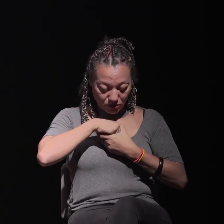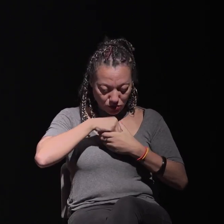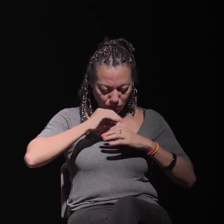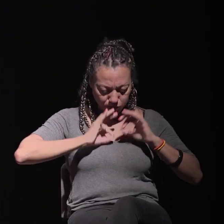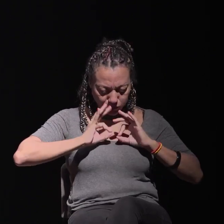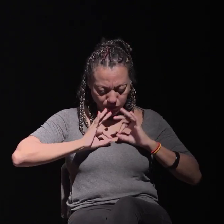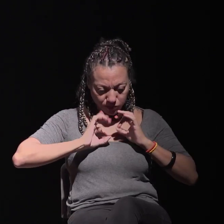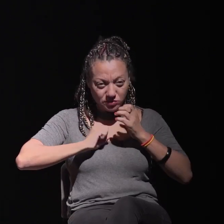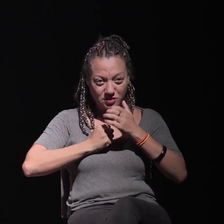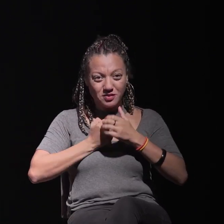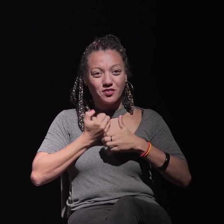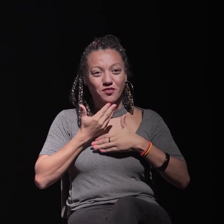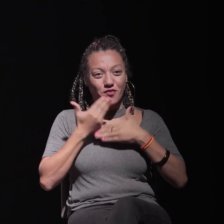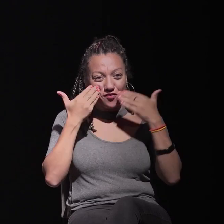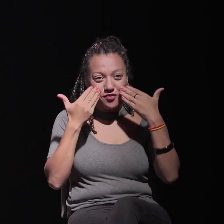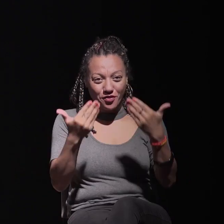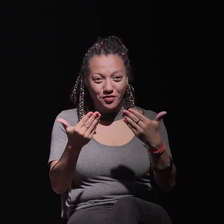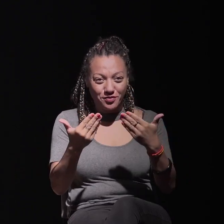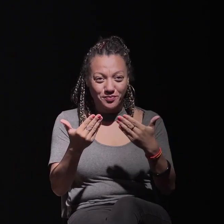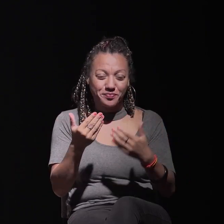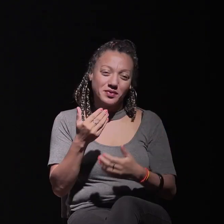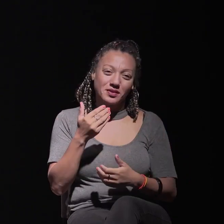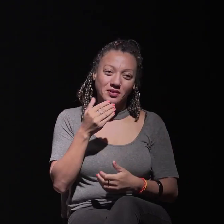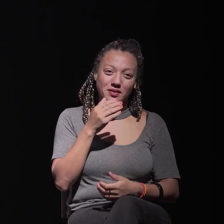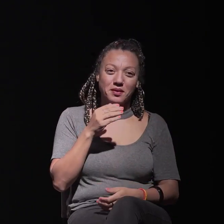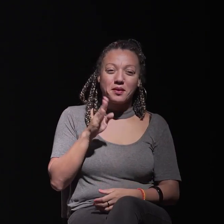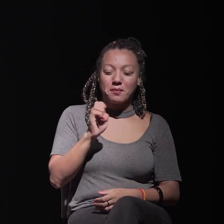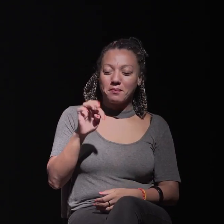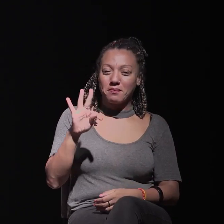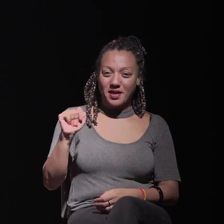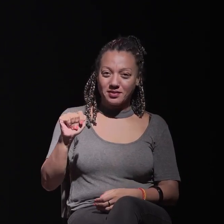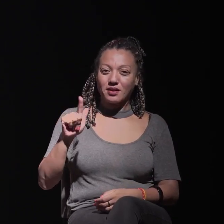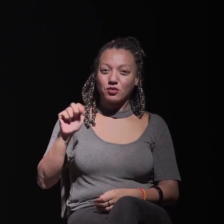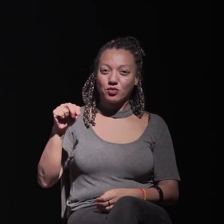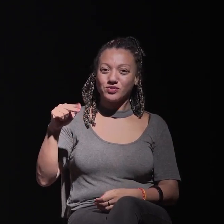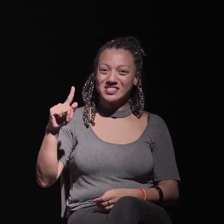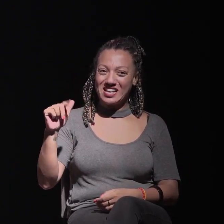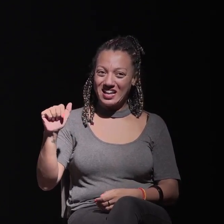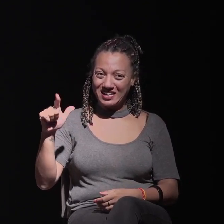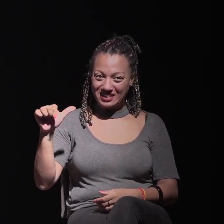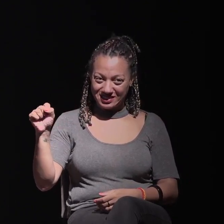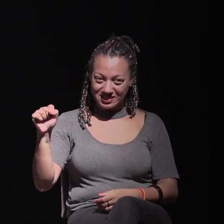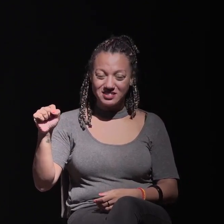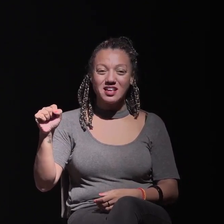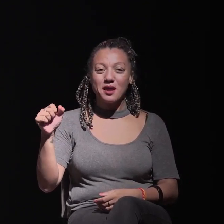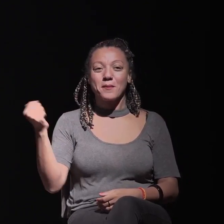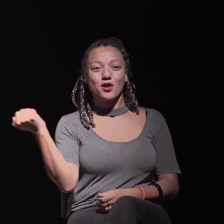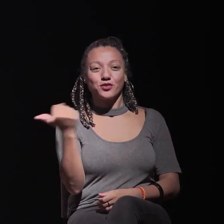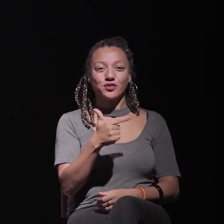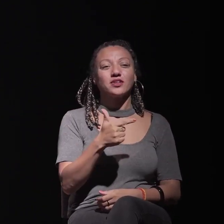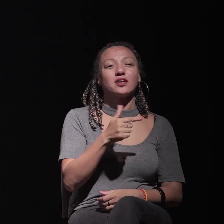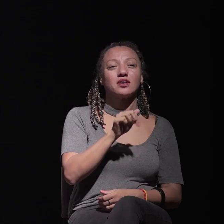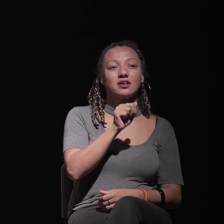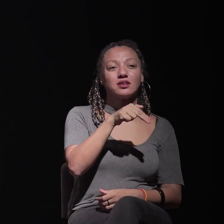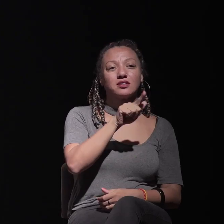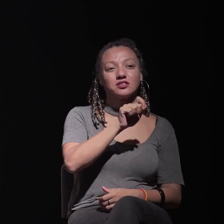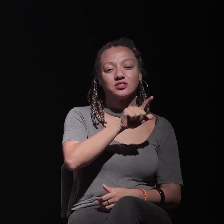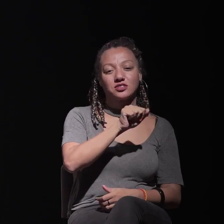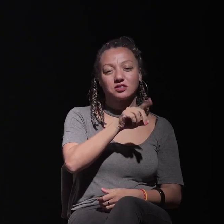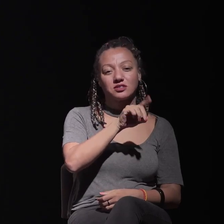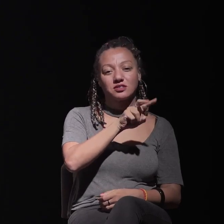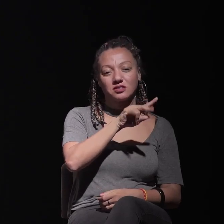Hill Collins, é Lélia Gonzalez e Beatriz Nascimento. Obrigada.